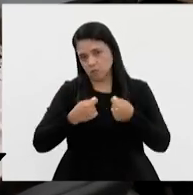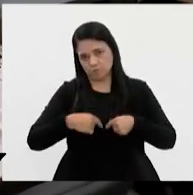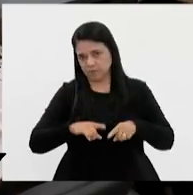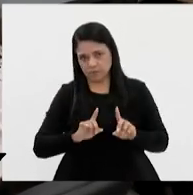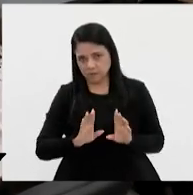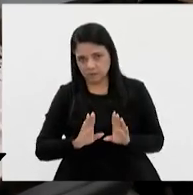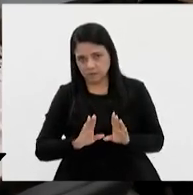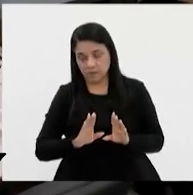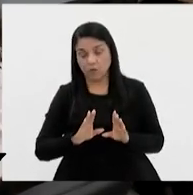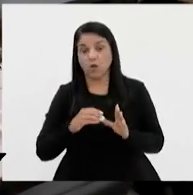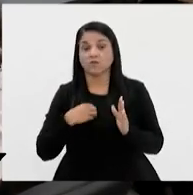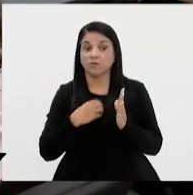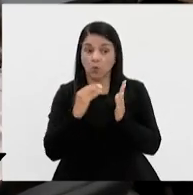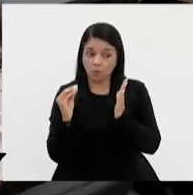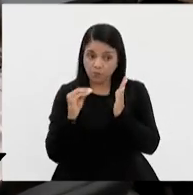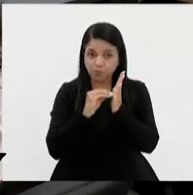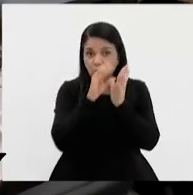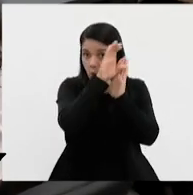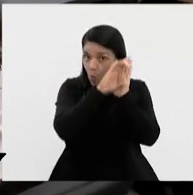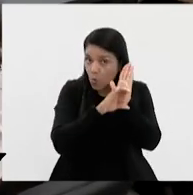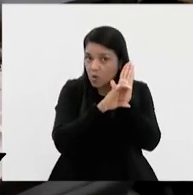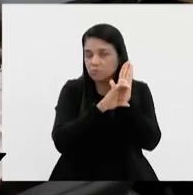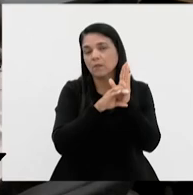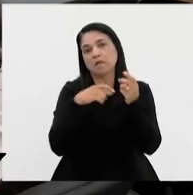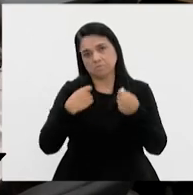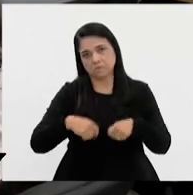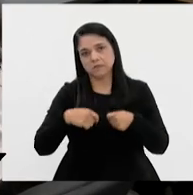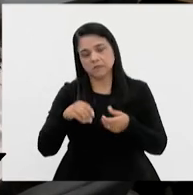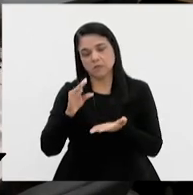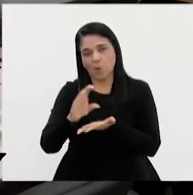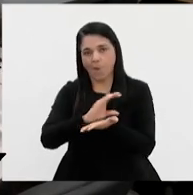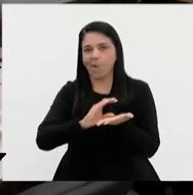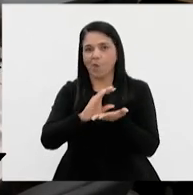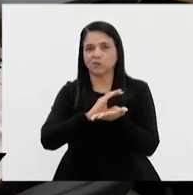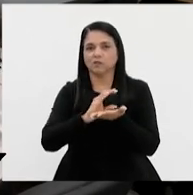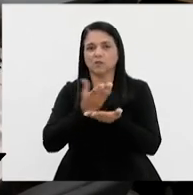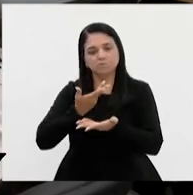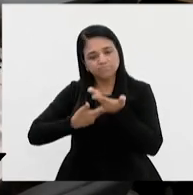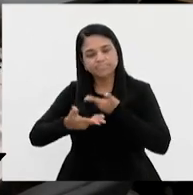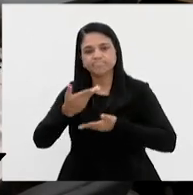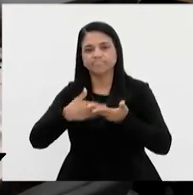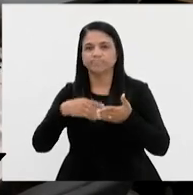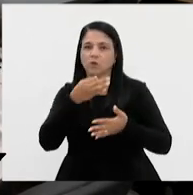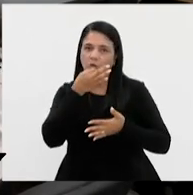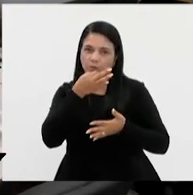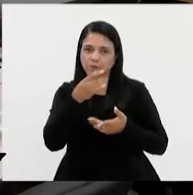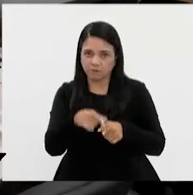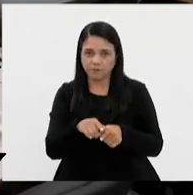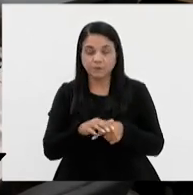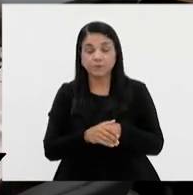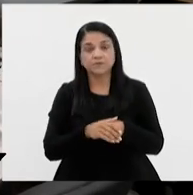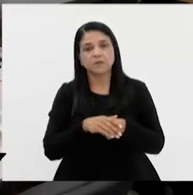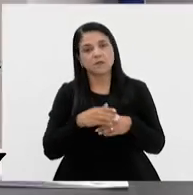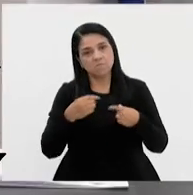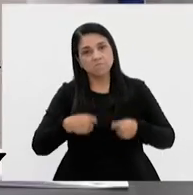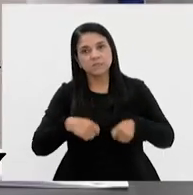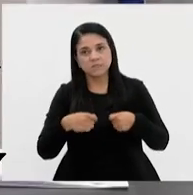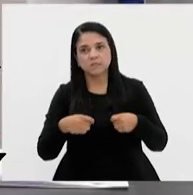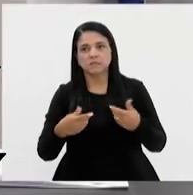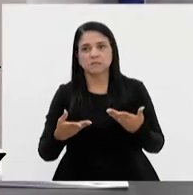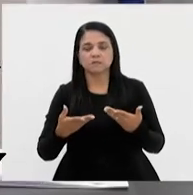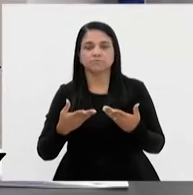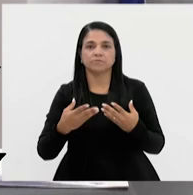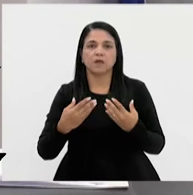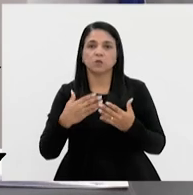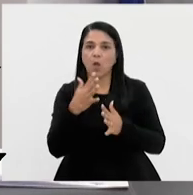curricular, precisa. Né? Mas acho que está claro que o desejo do deputado Mink é extra para não atrapalhar, inclusive, a carga horária